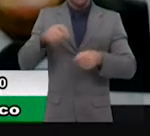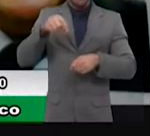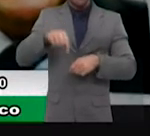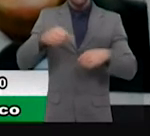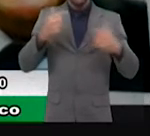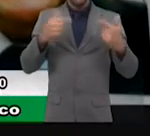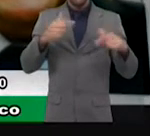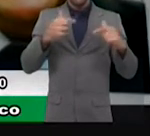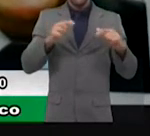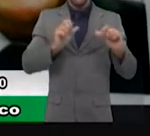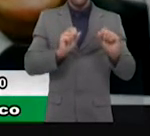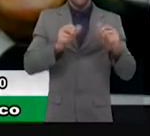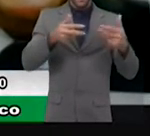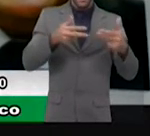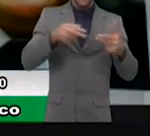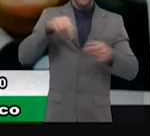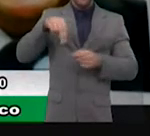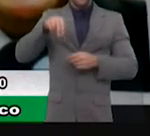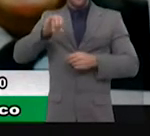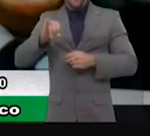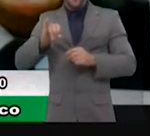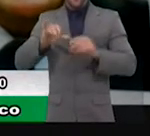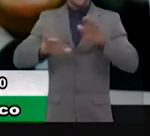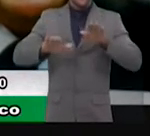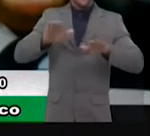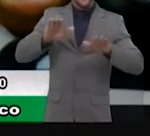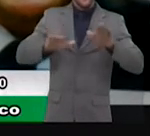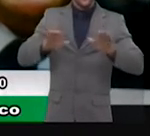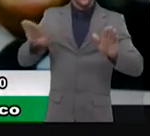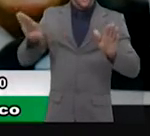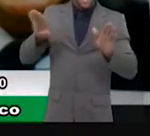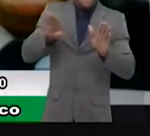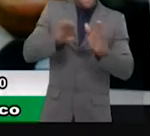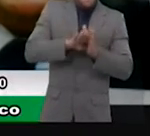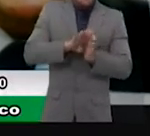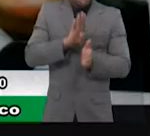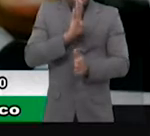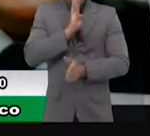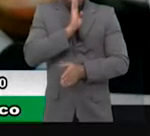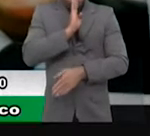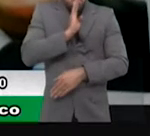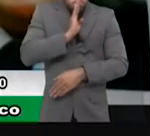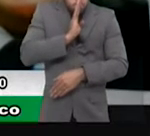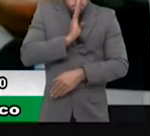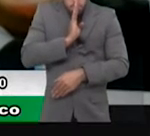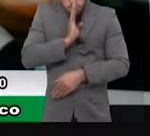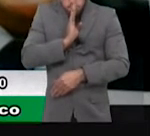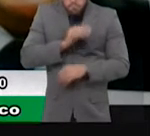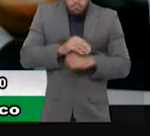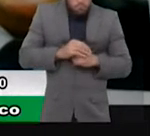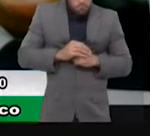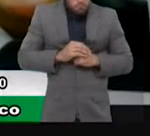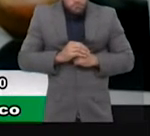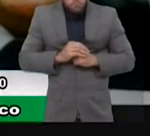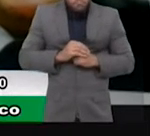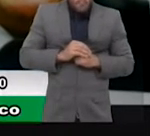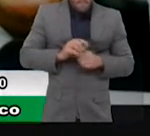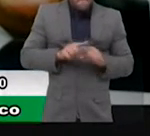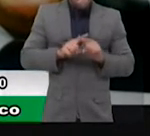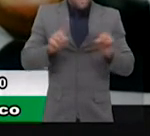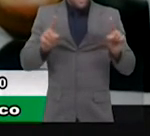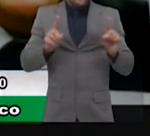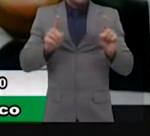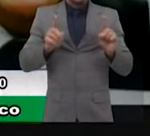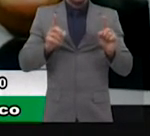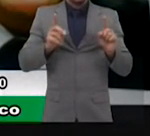O Nick tinha aquele jeito, muitas vezes, de chegar quietinho, cabeça baixa, mas era uma pessoa